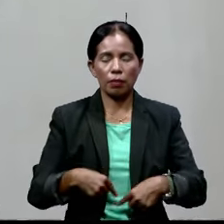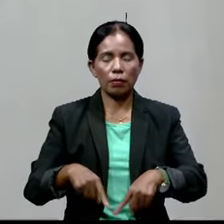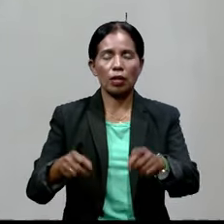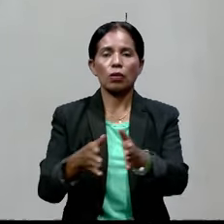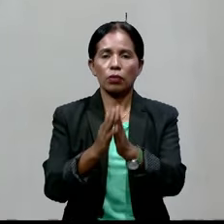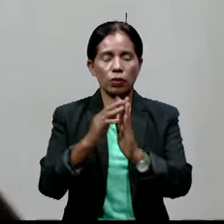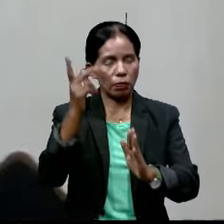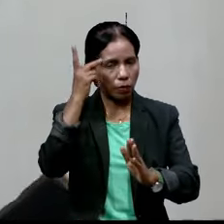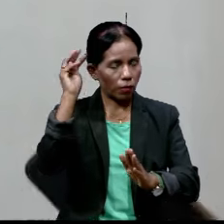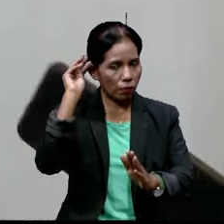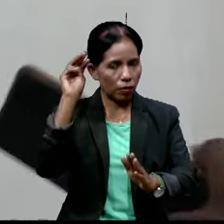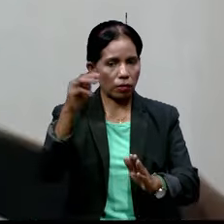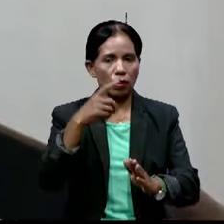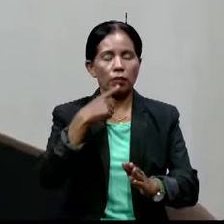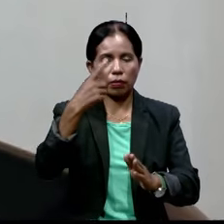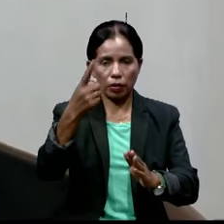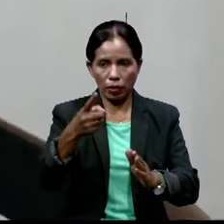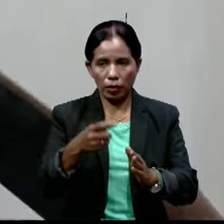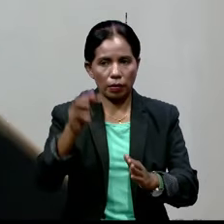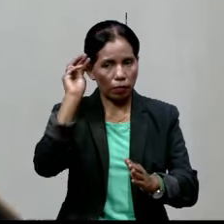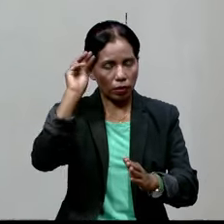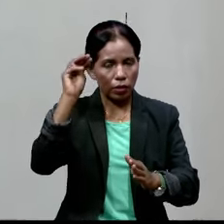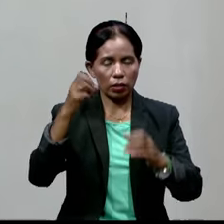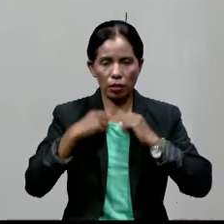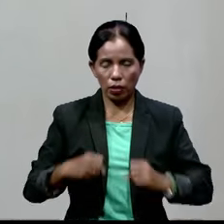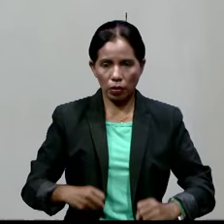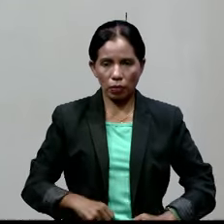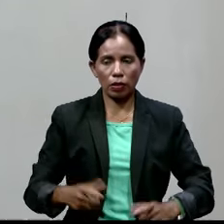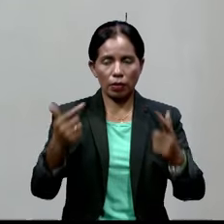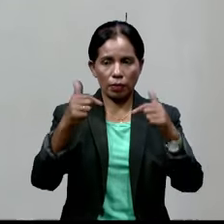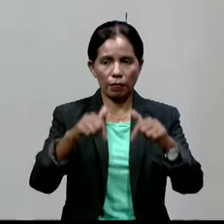primeiro-ministro autoriza ministra da saúde mãe e